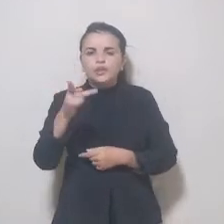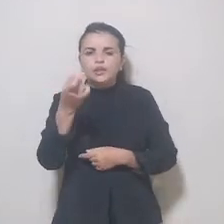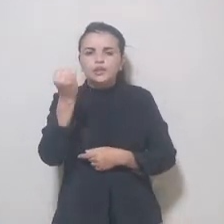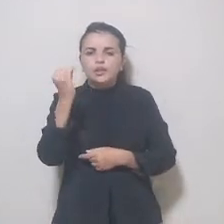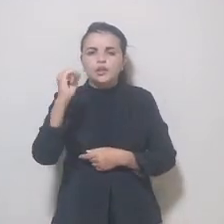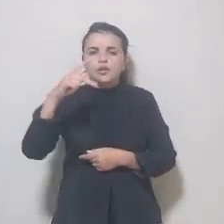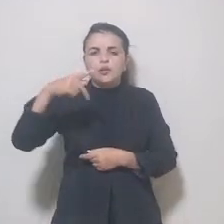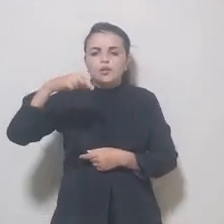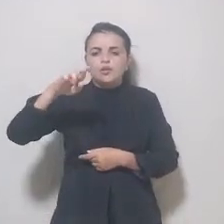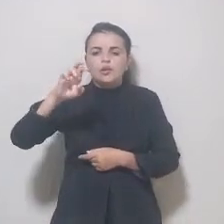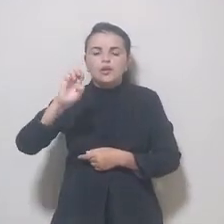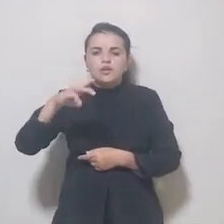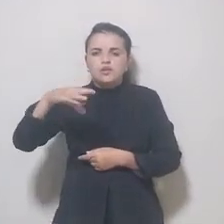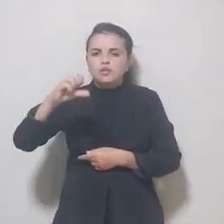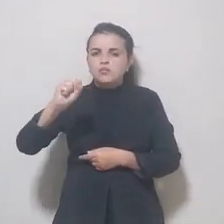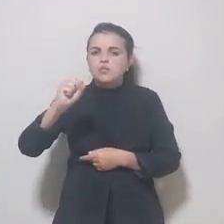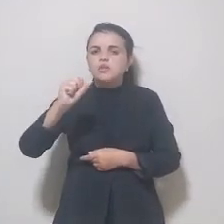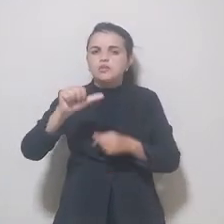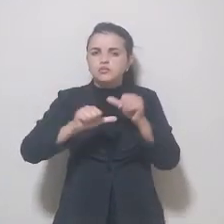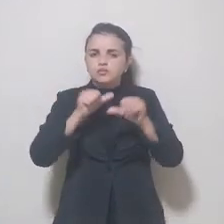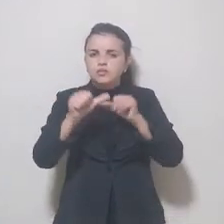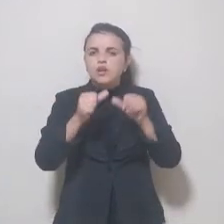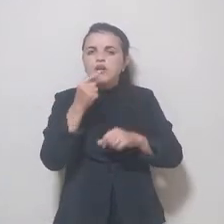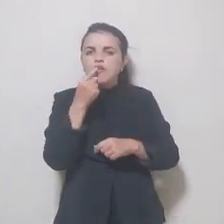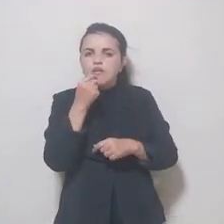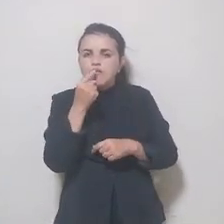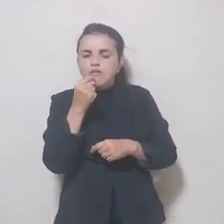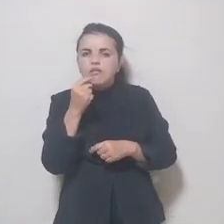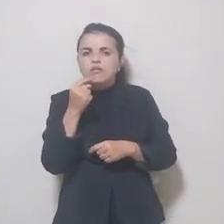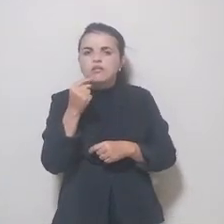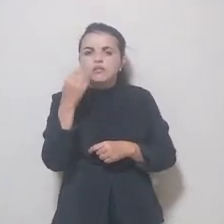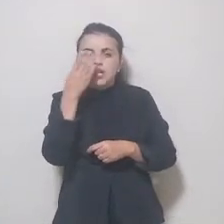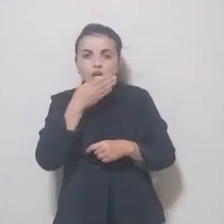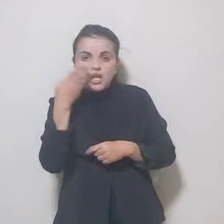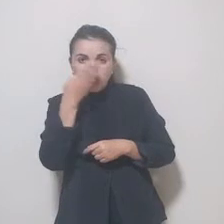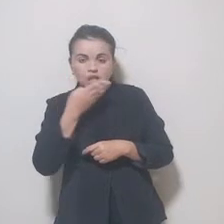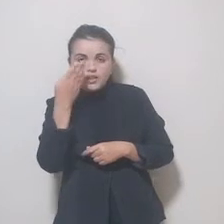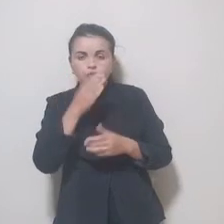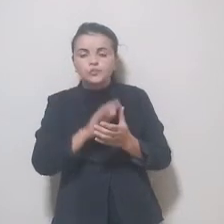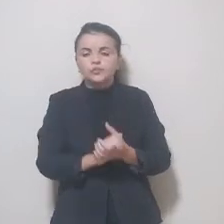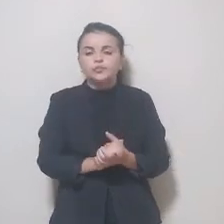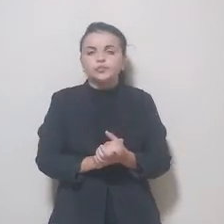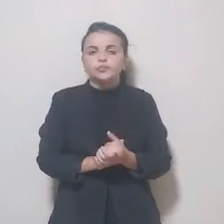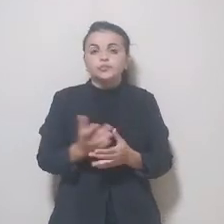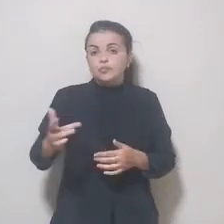gente tem uma grande taxa de açúcar no nosso sangue. Aí nosso pâncreas,